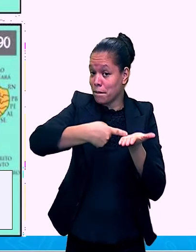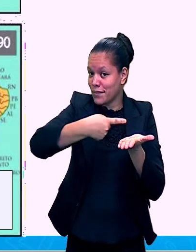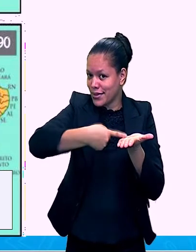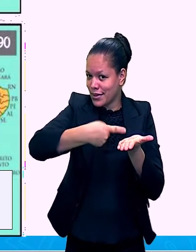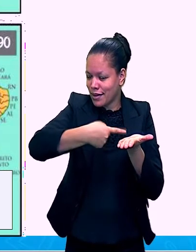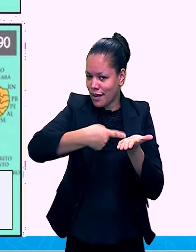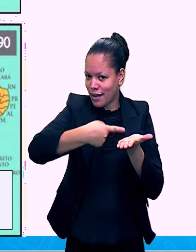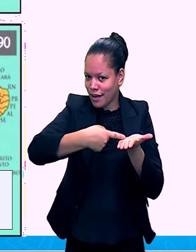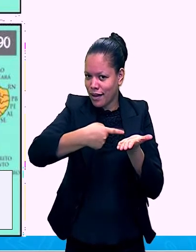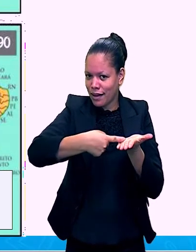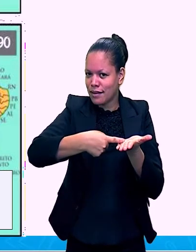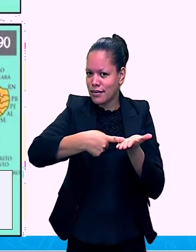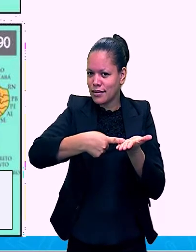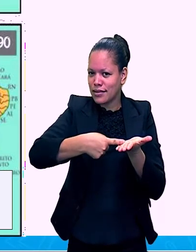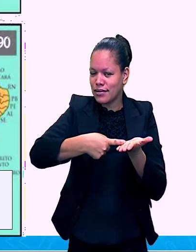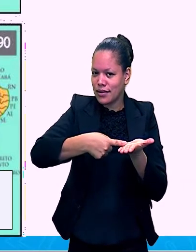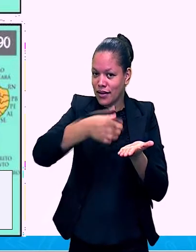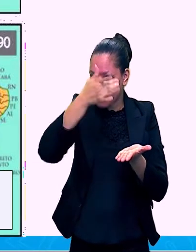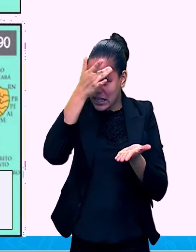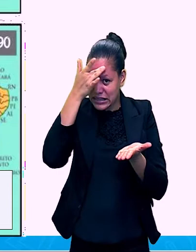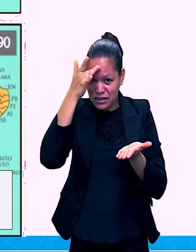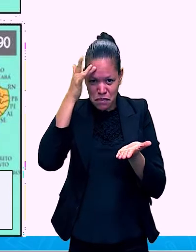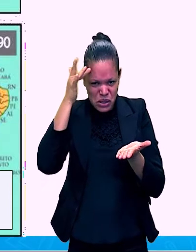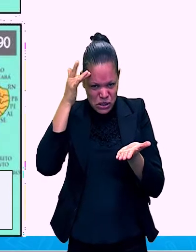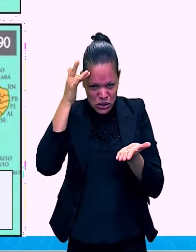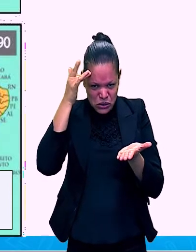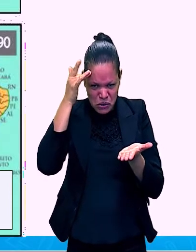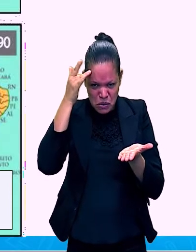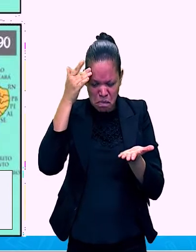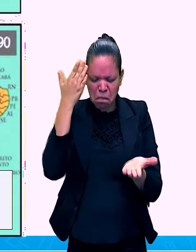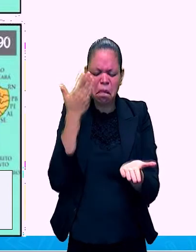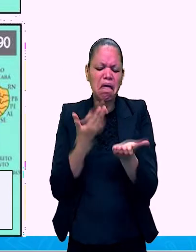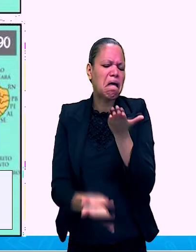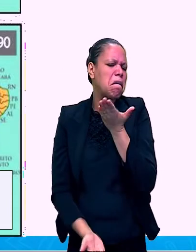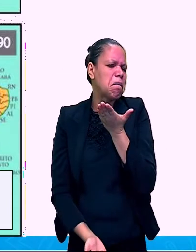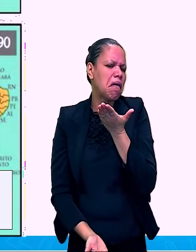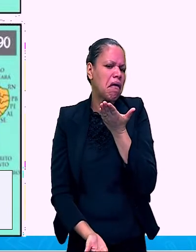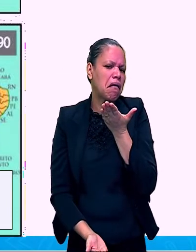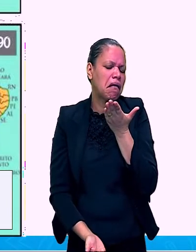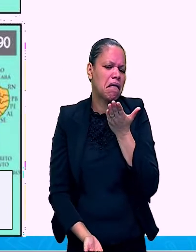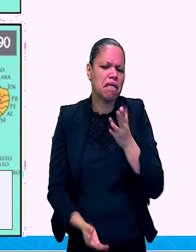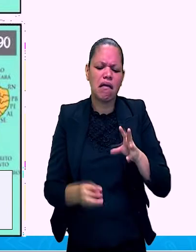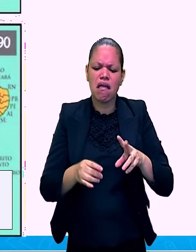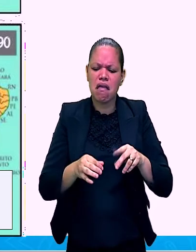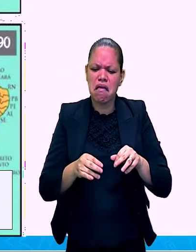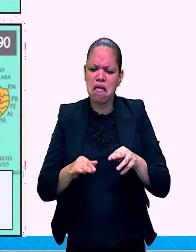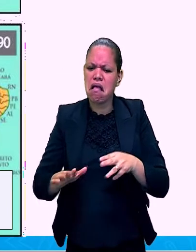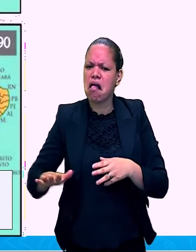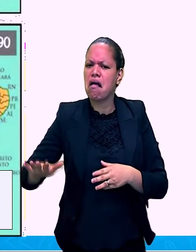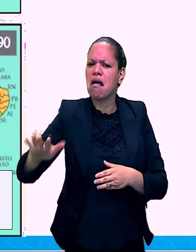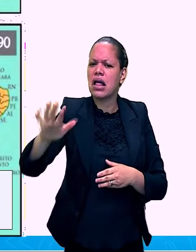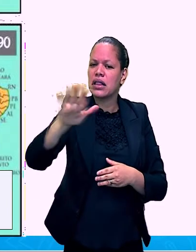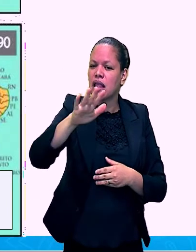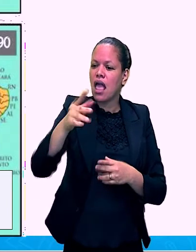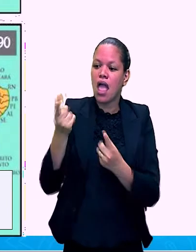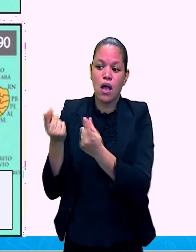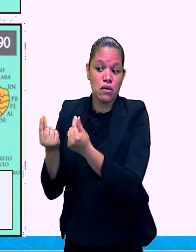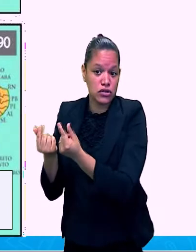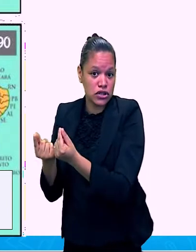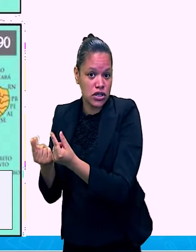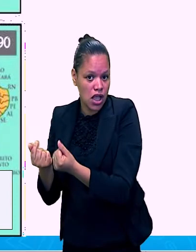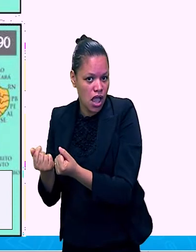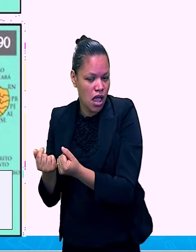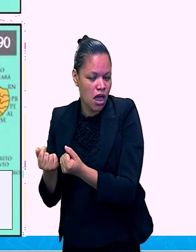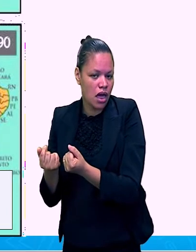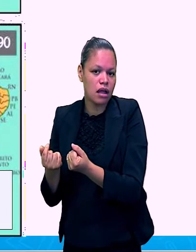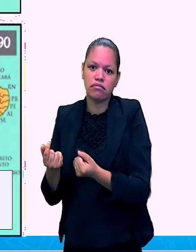território, terra, bens, dinheiro, eles começaram a fazer tratados. Ó, esse pedaço é nosso, a